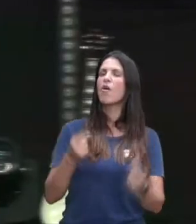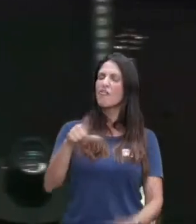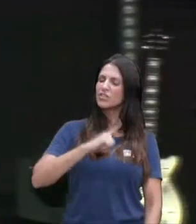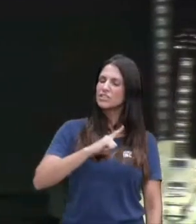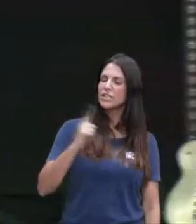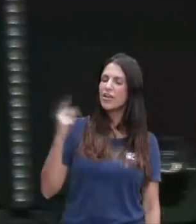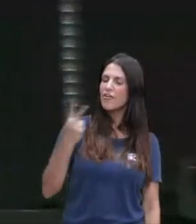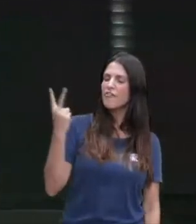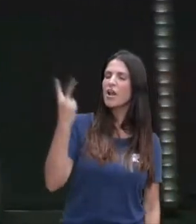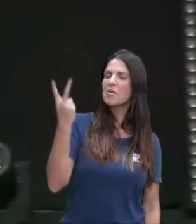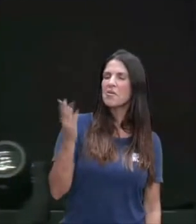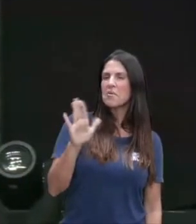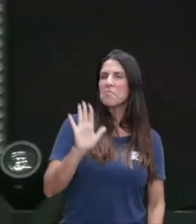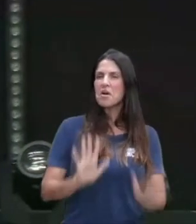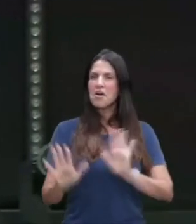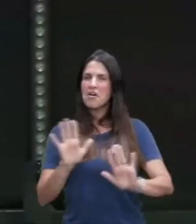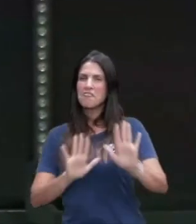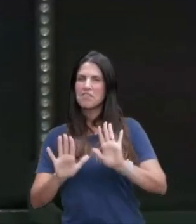um preço